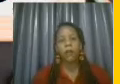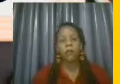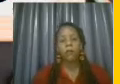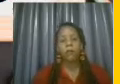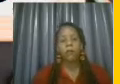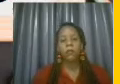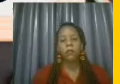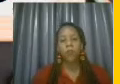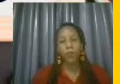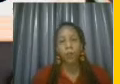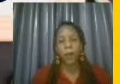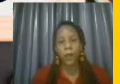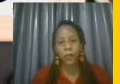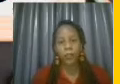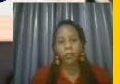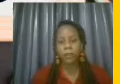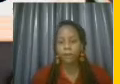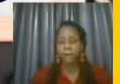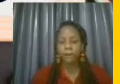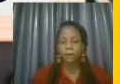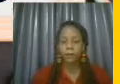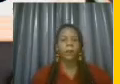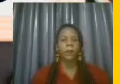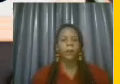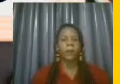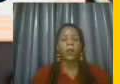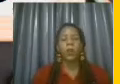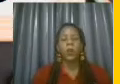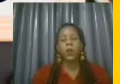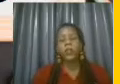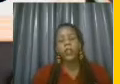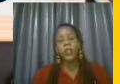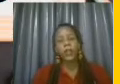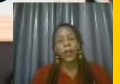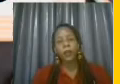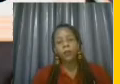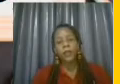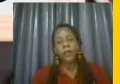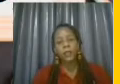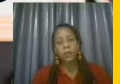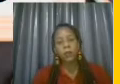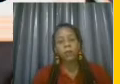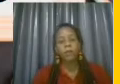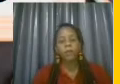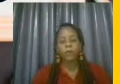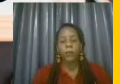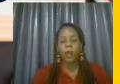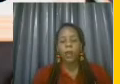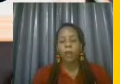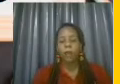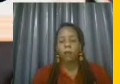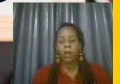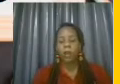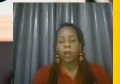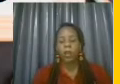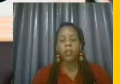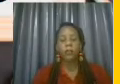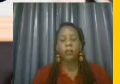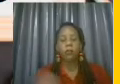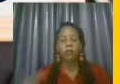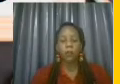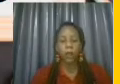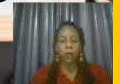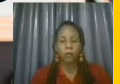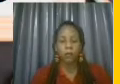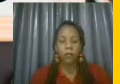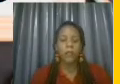né, no nosso país. Quando eles chegaram no Brasil, né, que eles